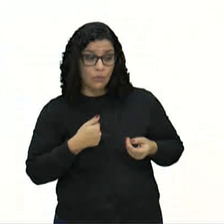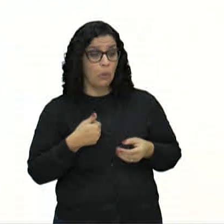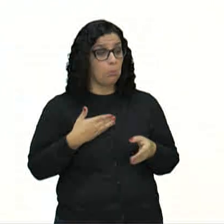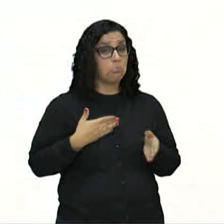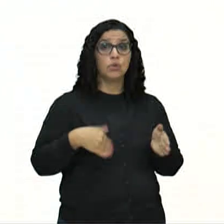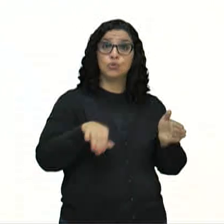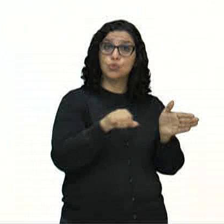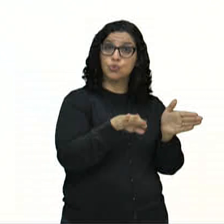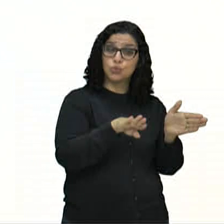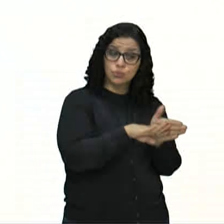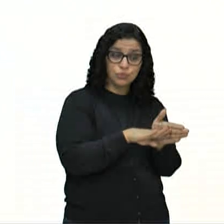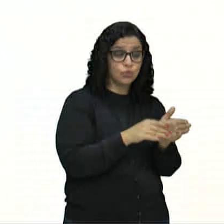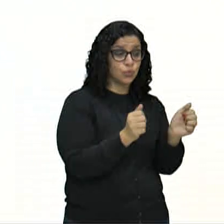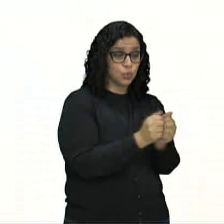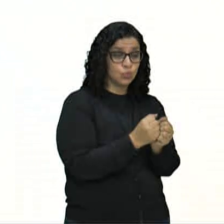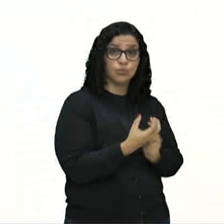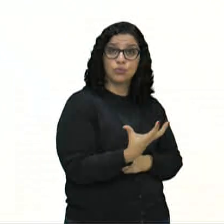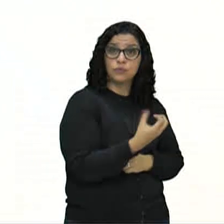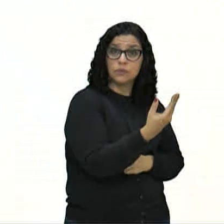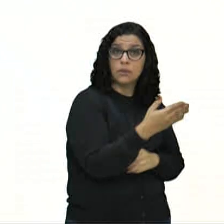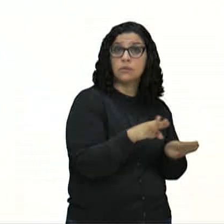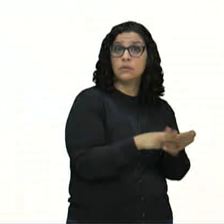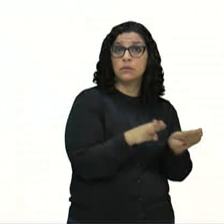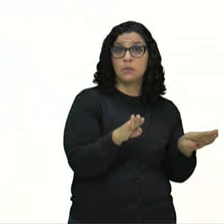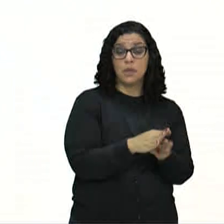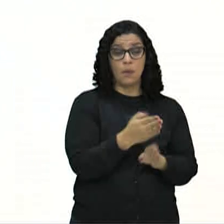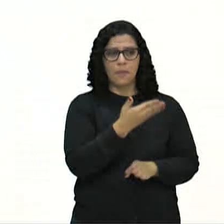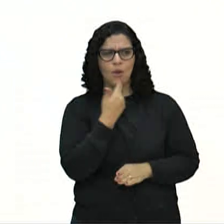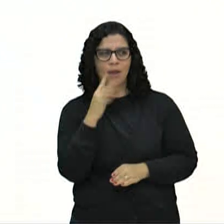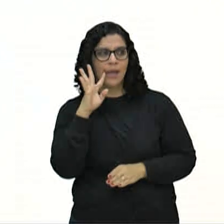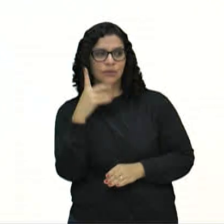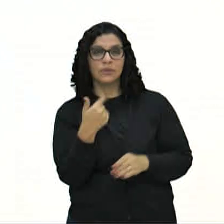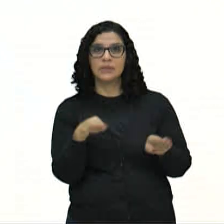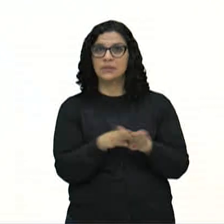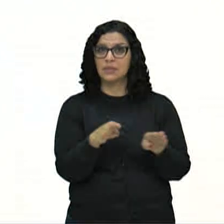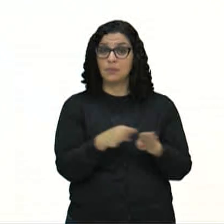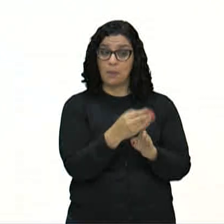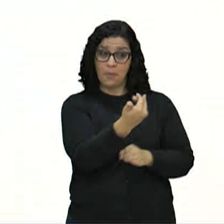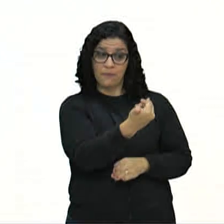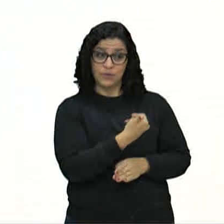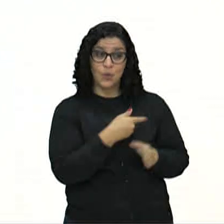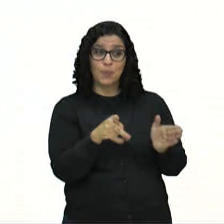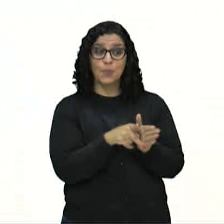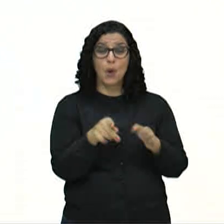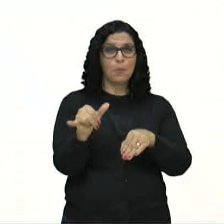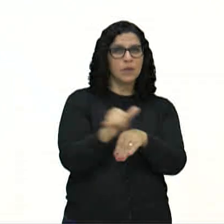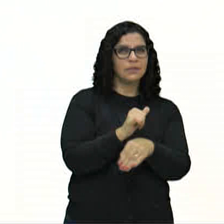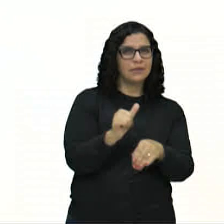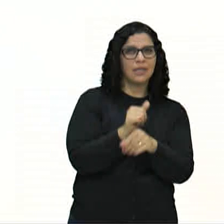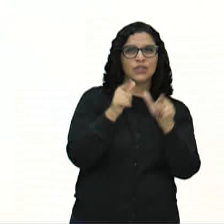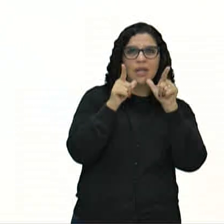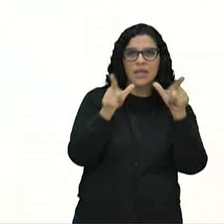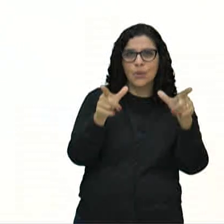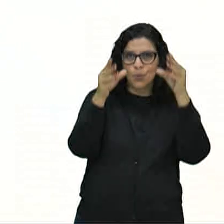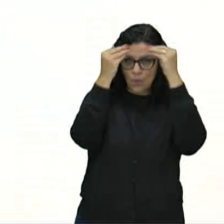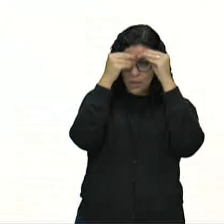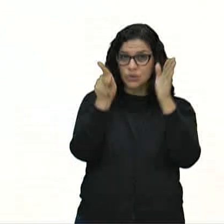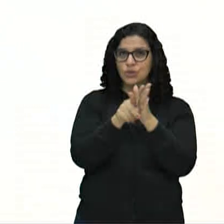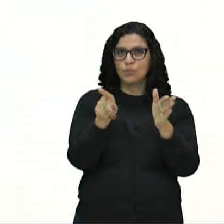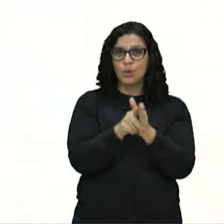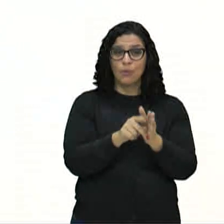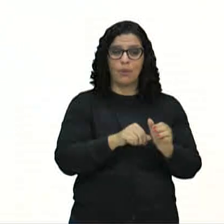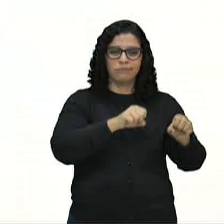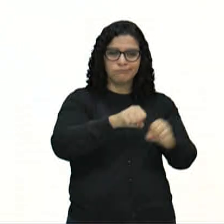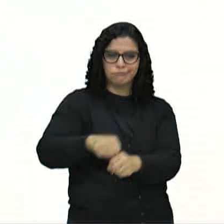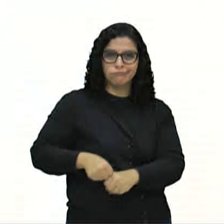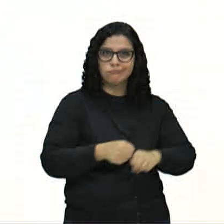partir na companhia dele e, para melhor me decidir, empregou a linguagem usual dos marinheiros, isto